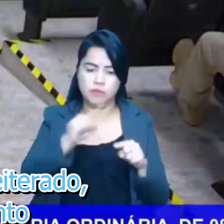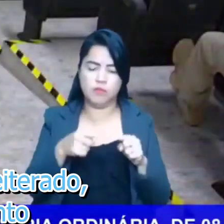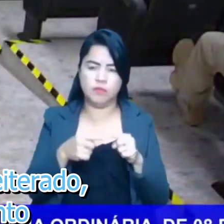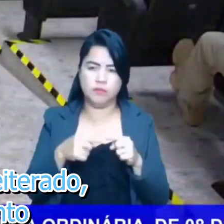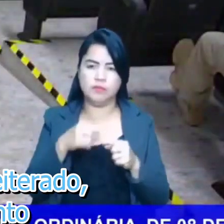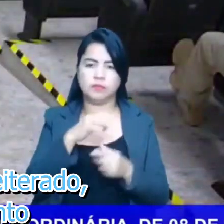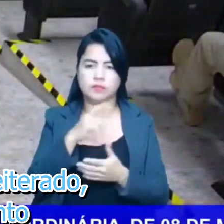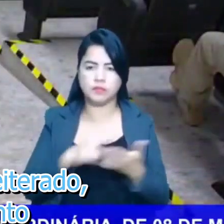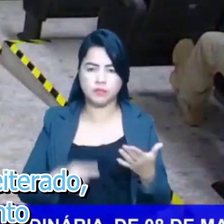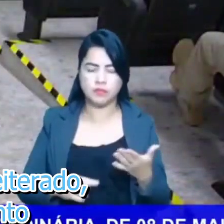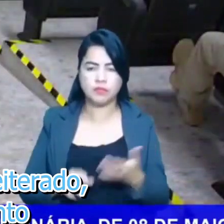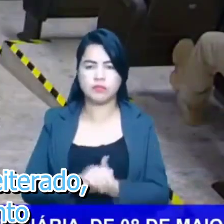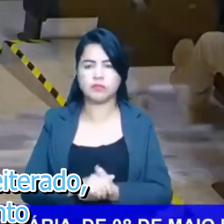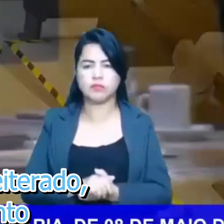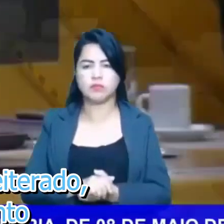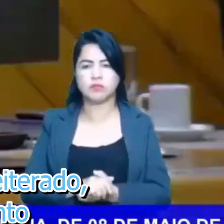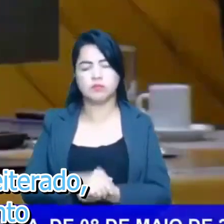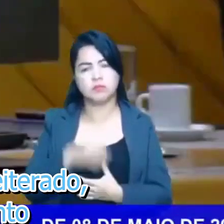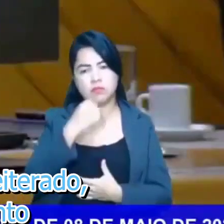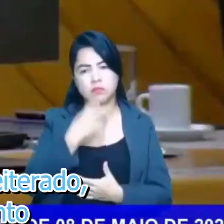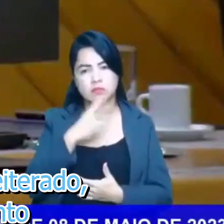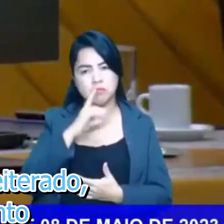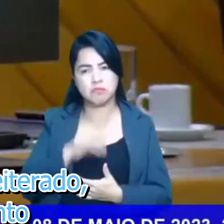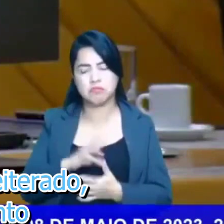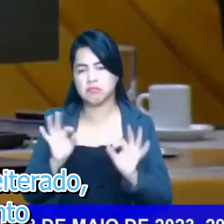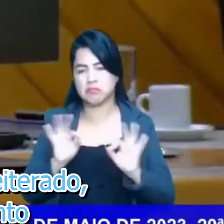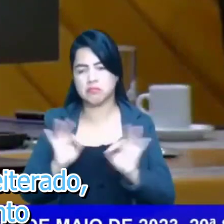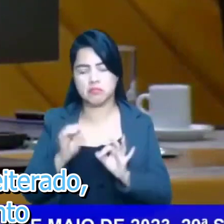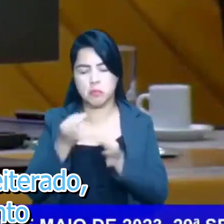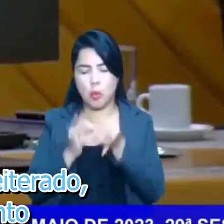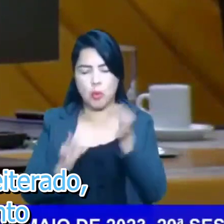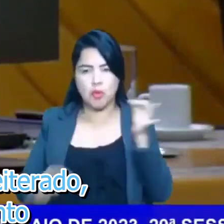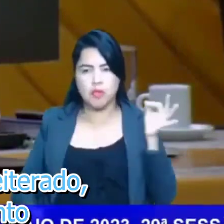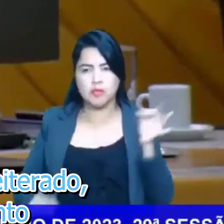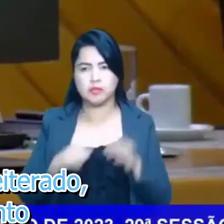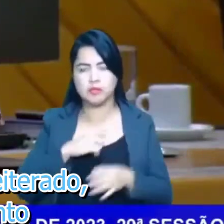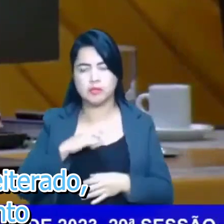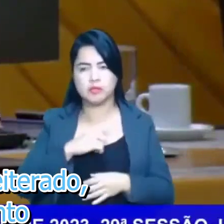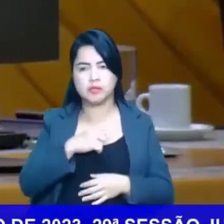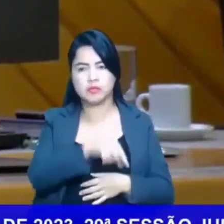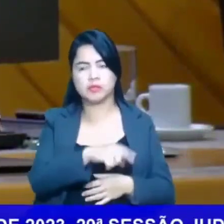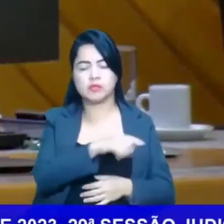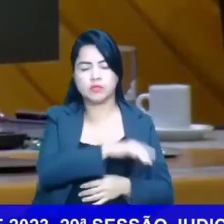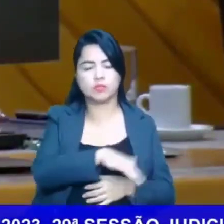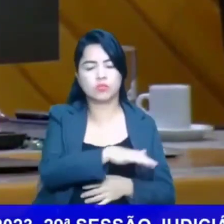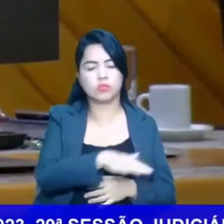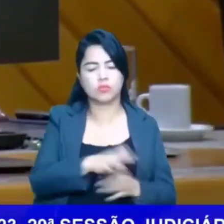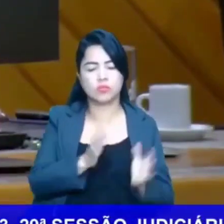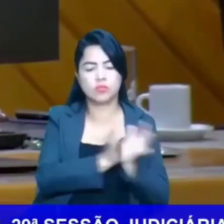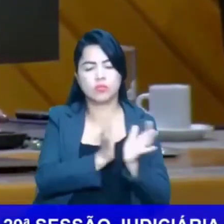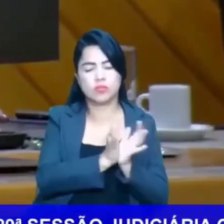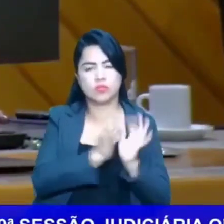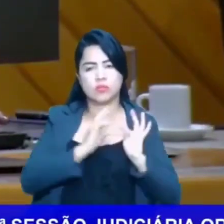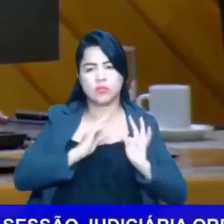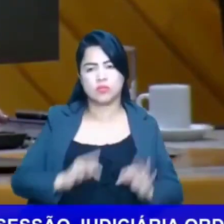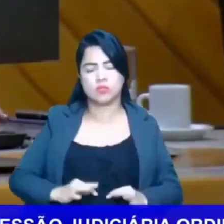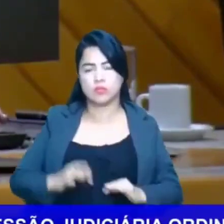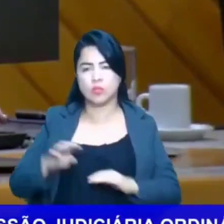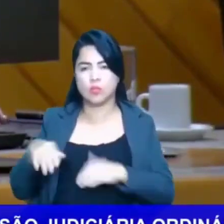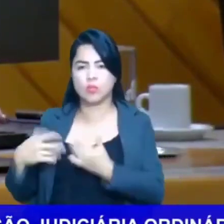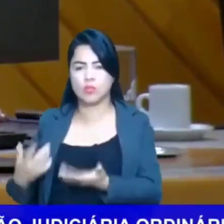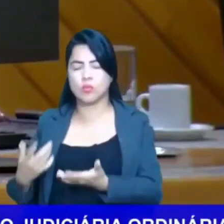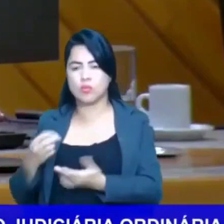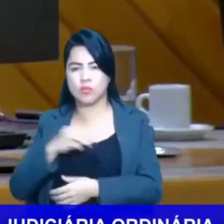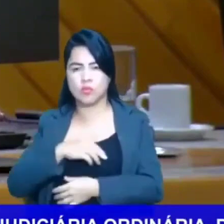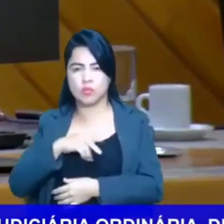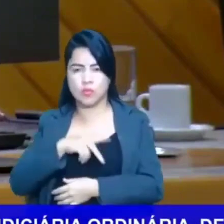presidente. Reiterado, doutora. Bom, aqui sem demais delongas, tanto o núcleo, o NACEP, quanto